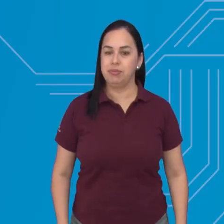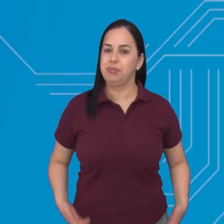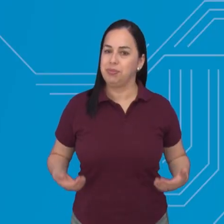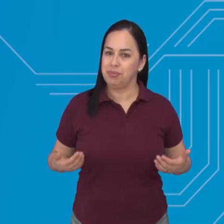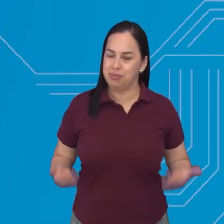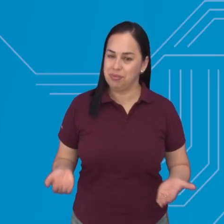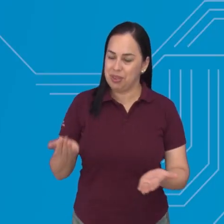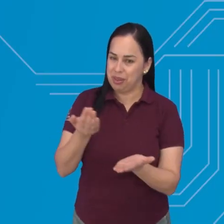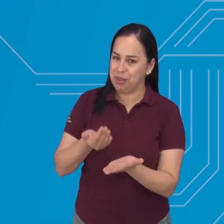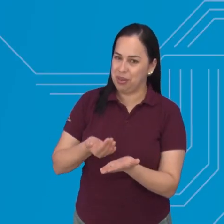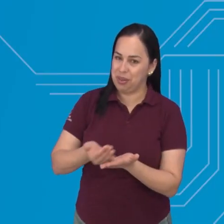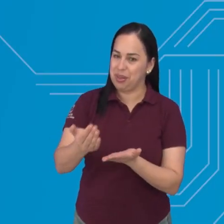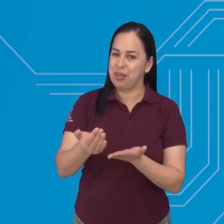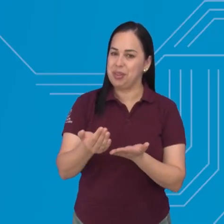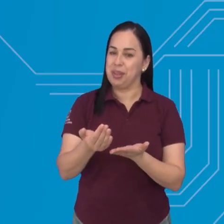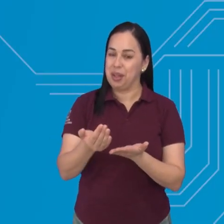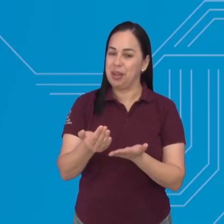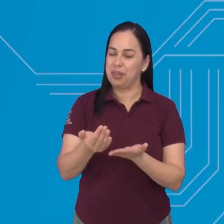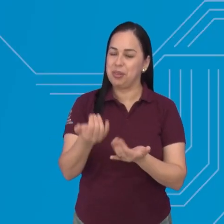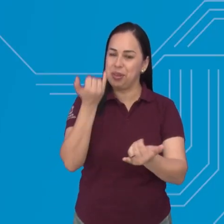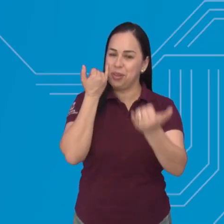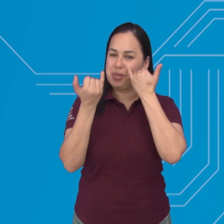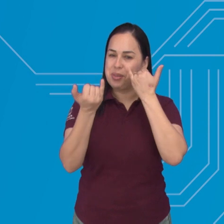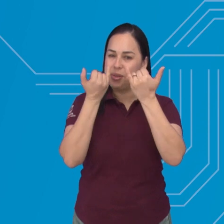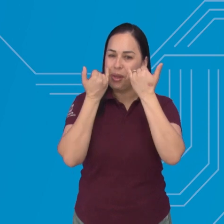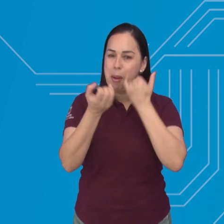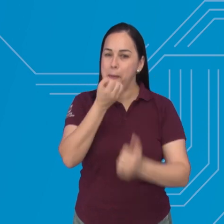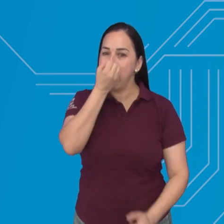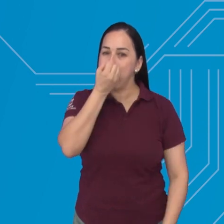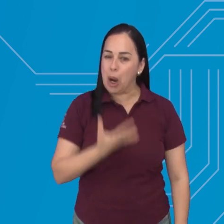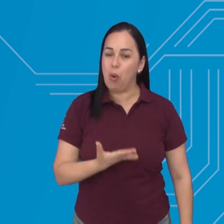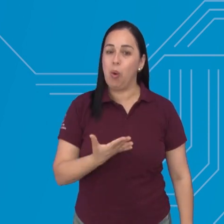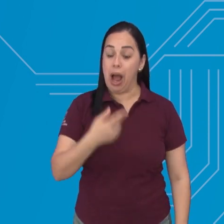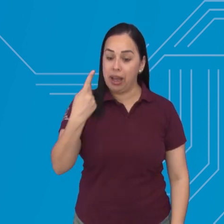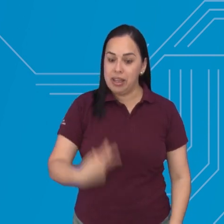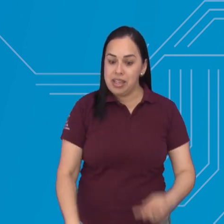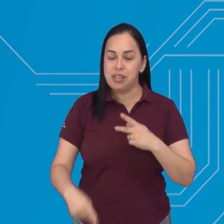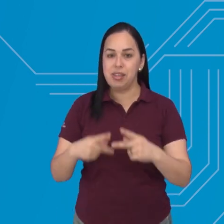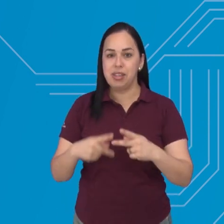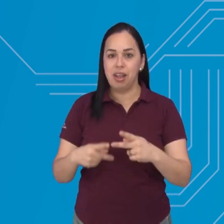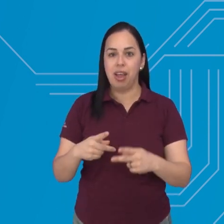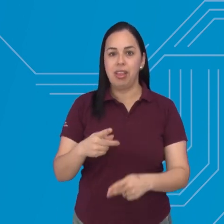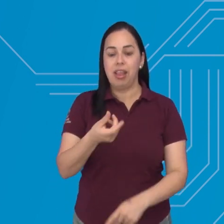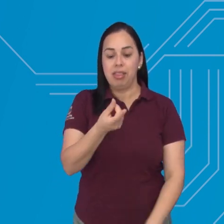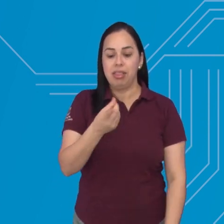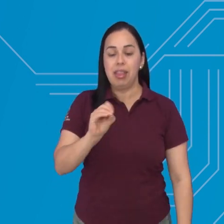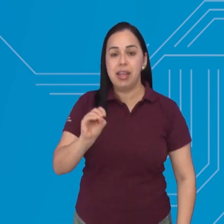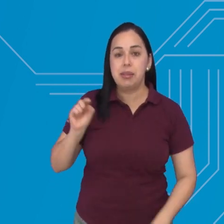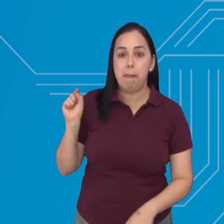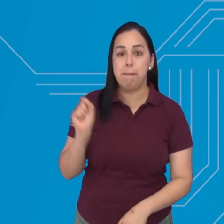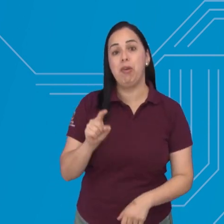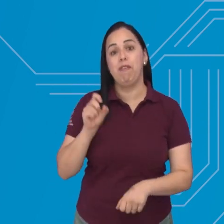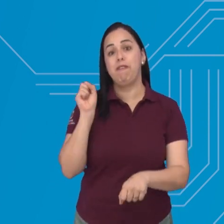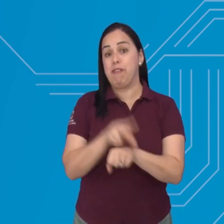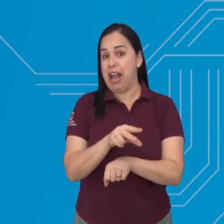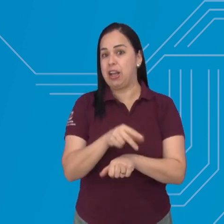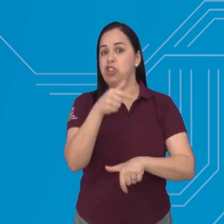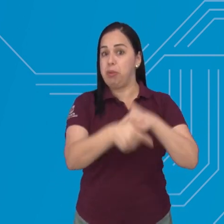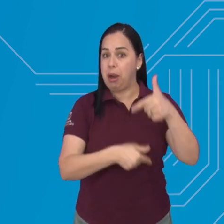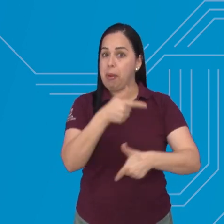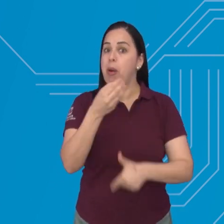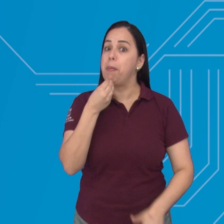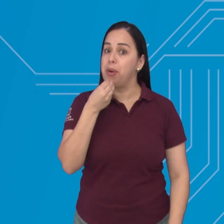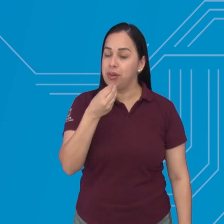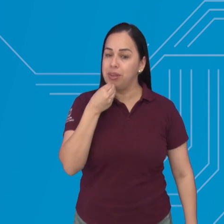E vamos começar o semana com boas notícias. São José dos Campos gerou mais de 10 mil vagas de emprego no ano passado, ou seja, 10